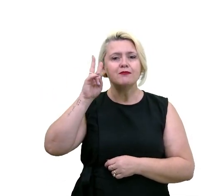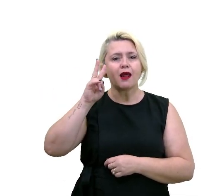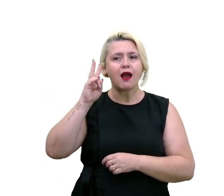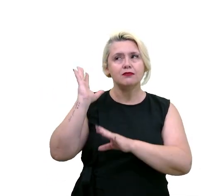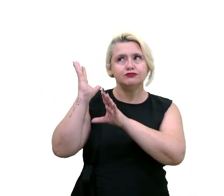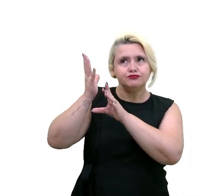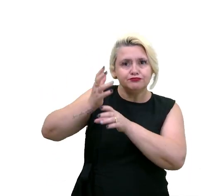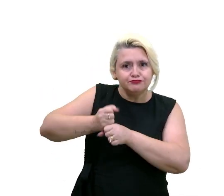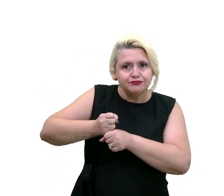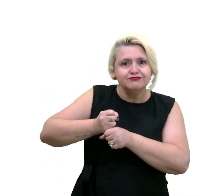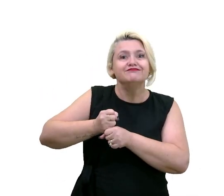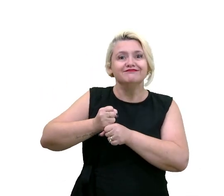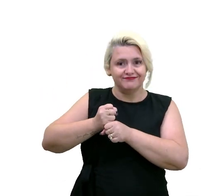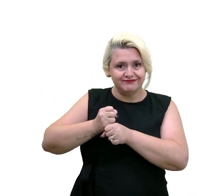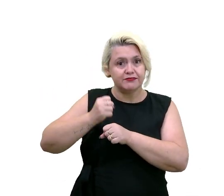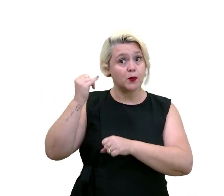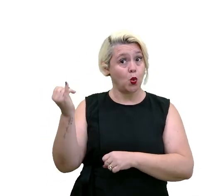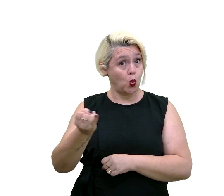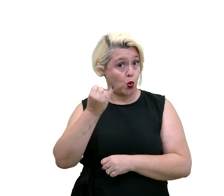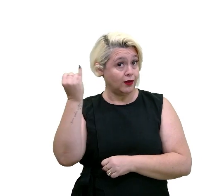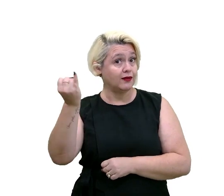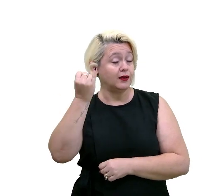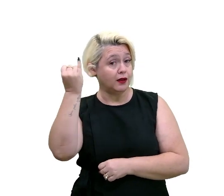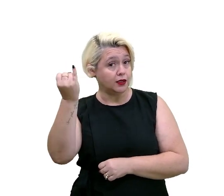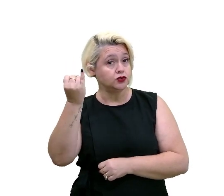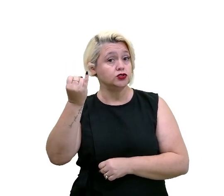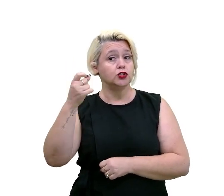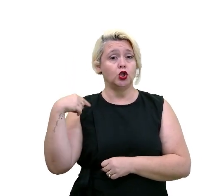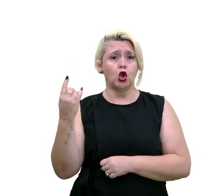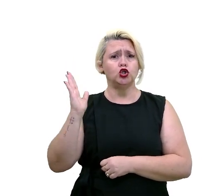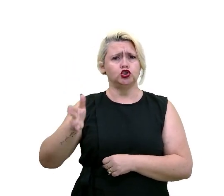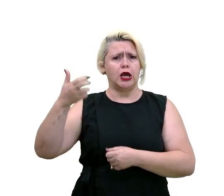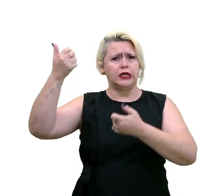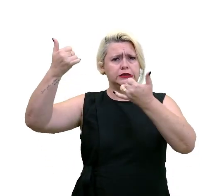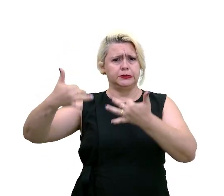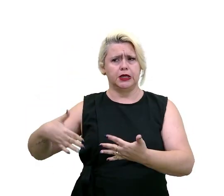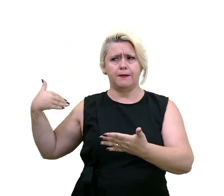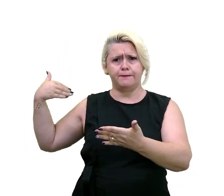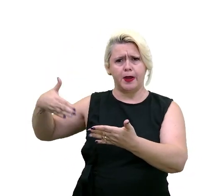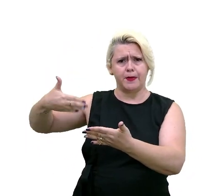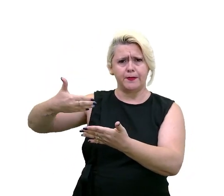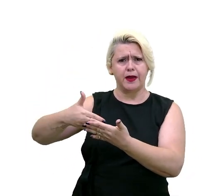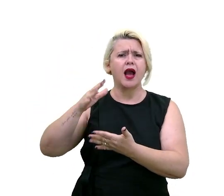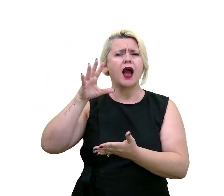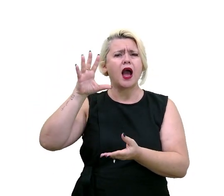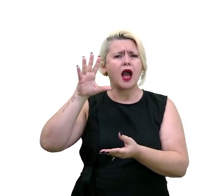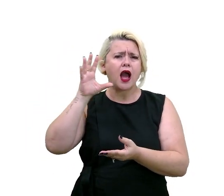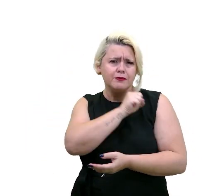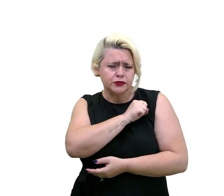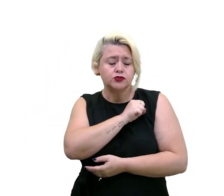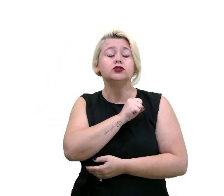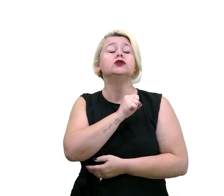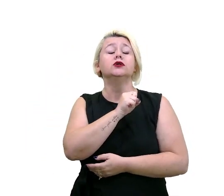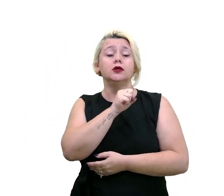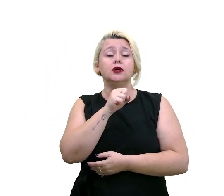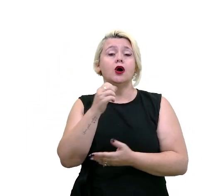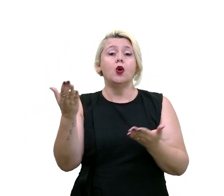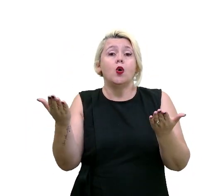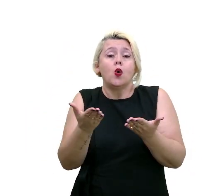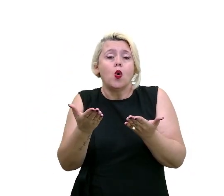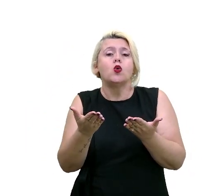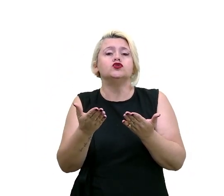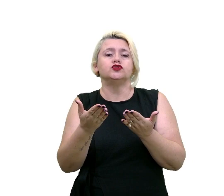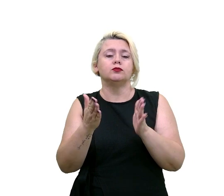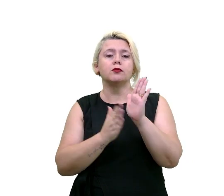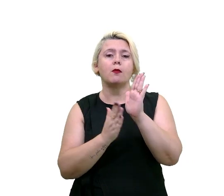importante relembrar tudo que nós já falamos, mas é bem rapidinho. E nós vamos trabalhar com a proposta de redação do mês